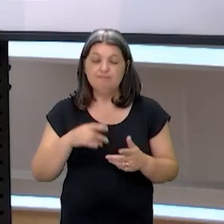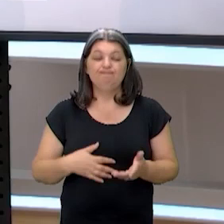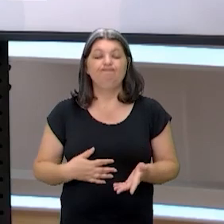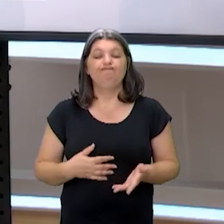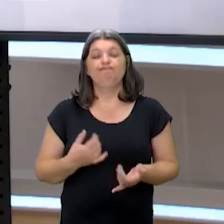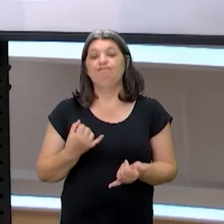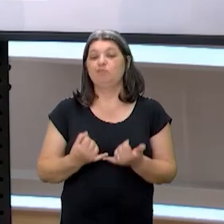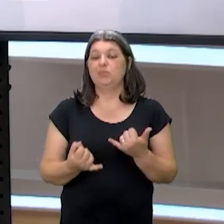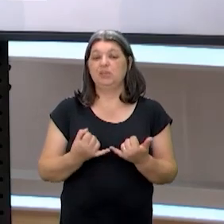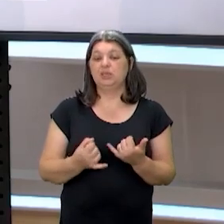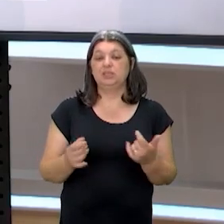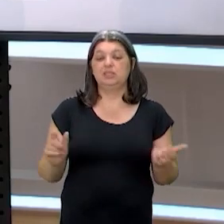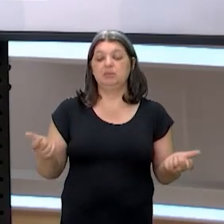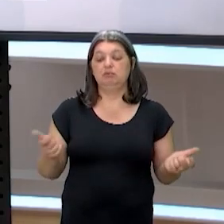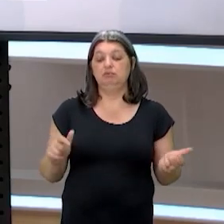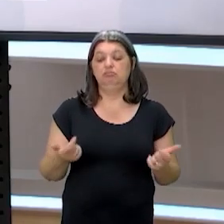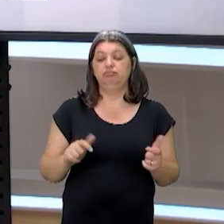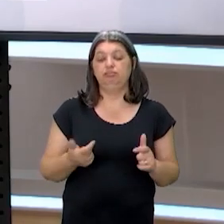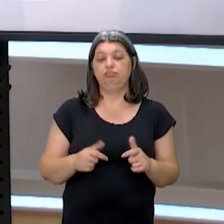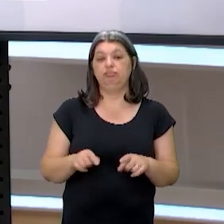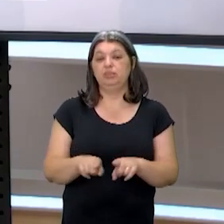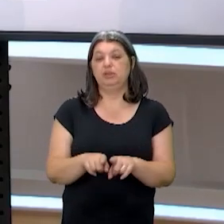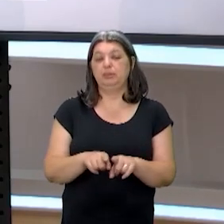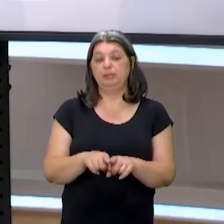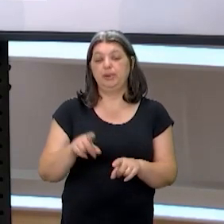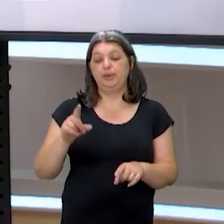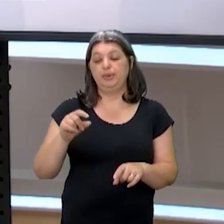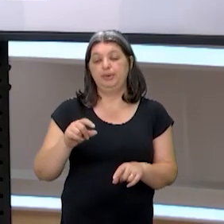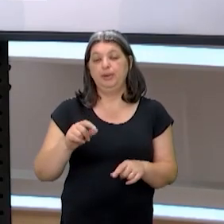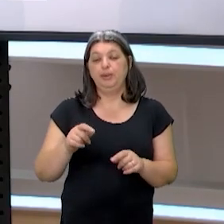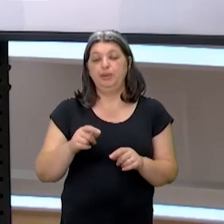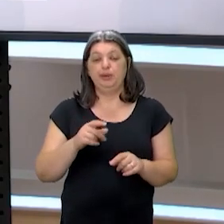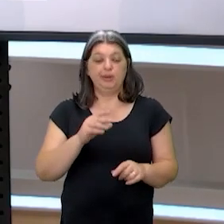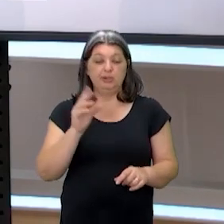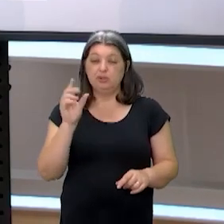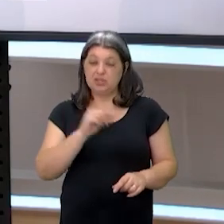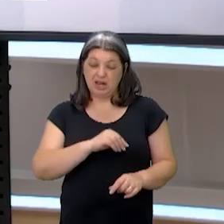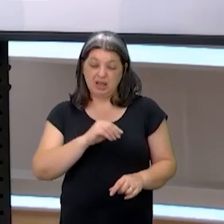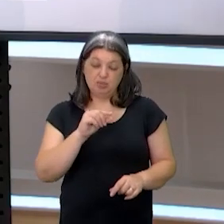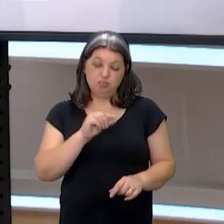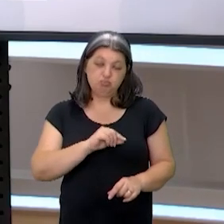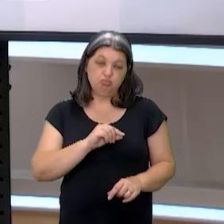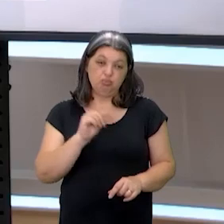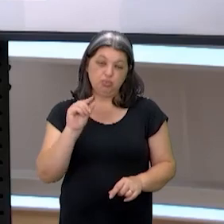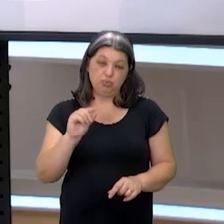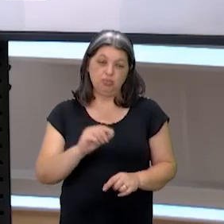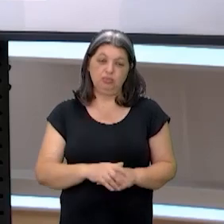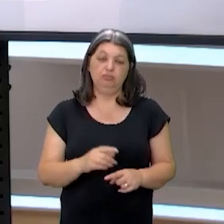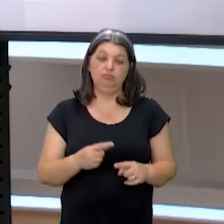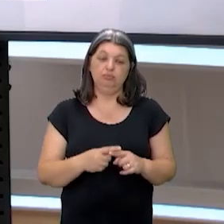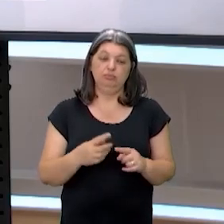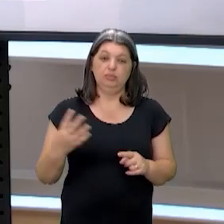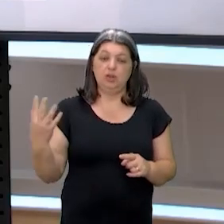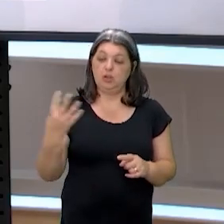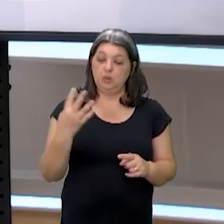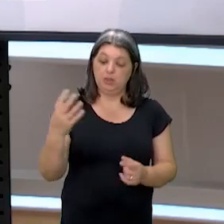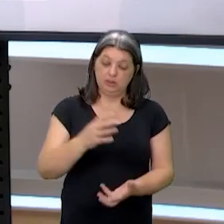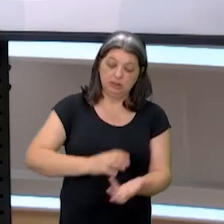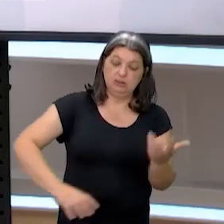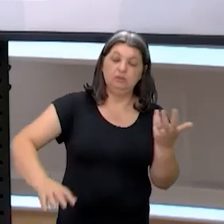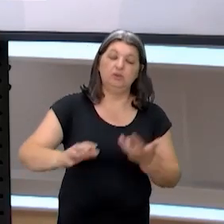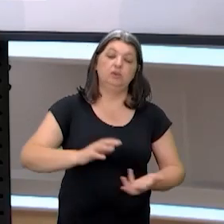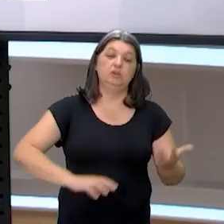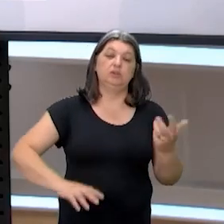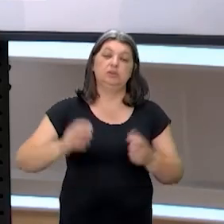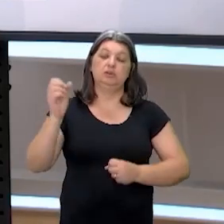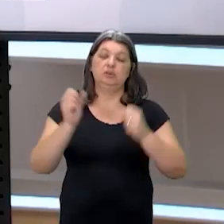Sim. mais barato. Exato. Né? É um fenômeno que vai impactar bastante a quarta revolução industrial, mas